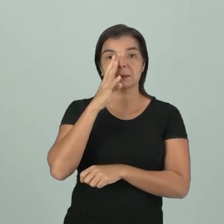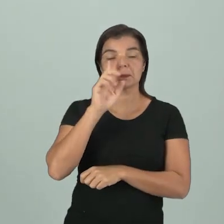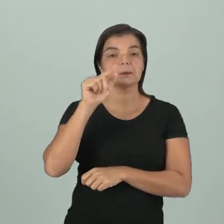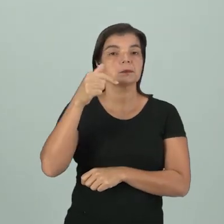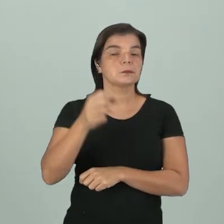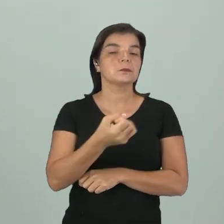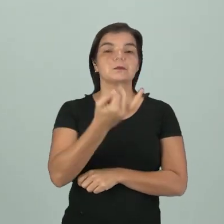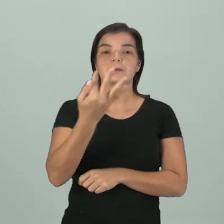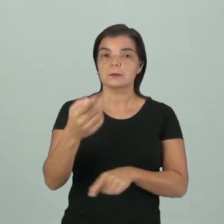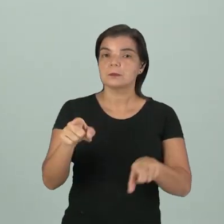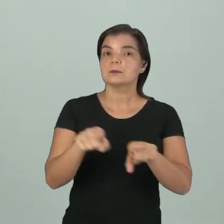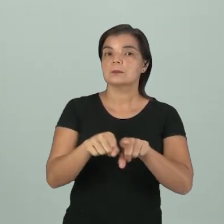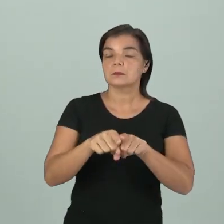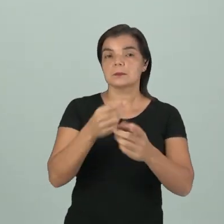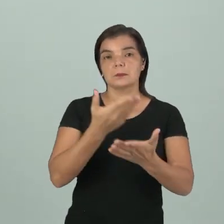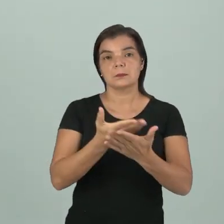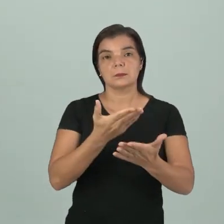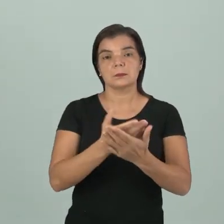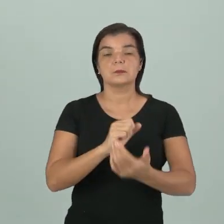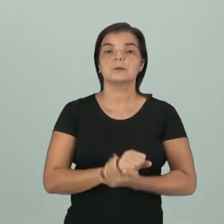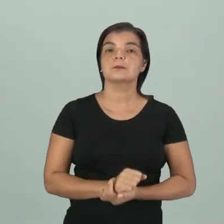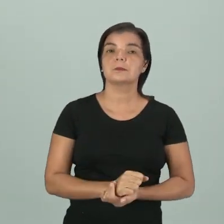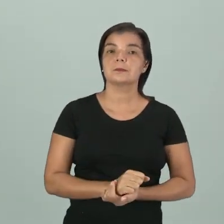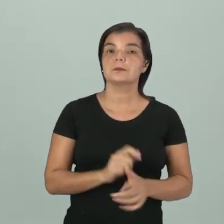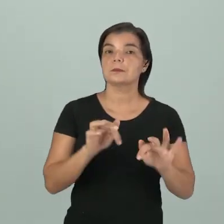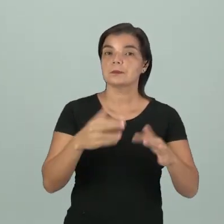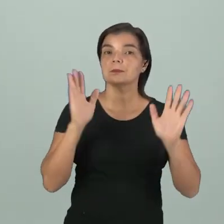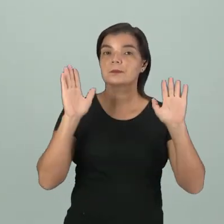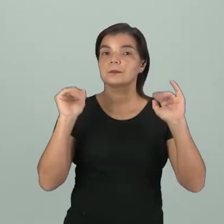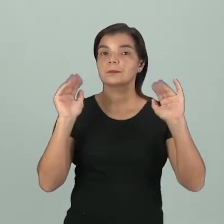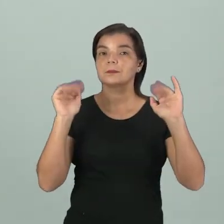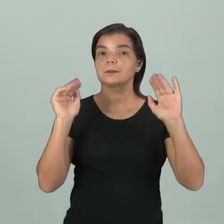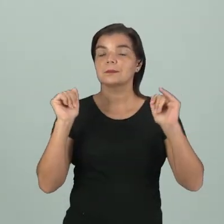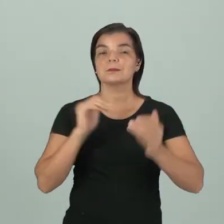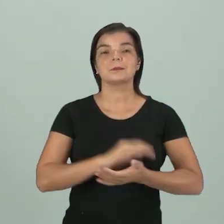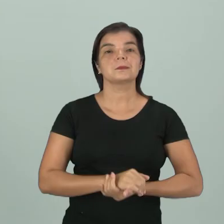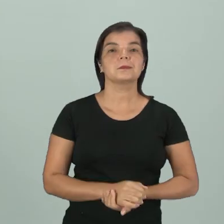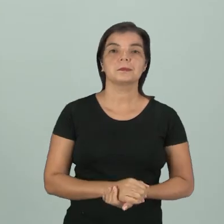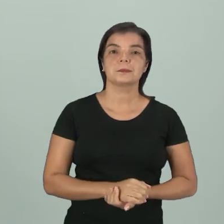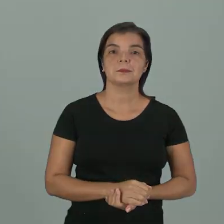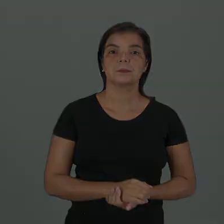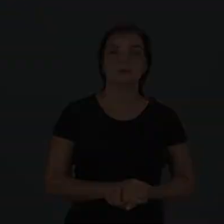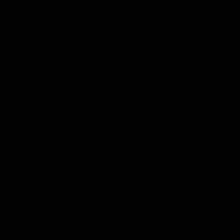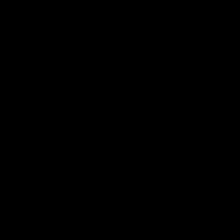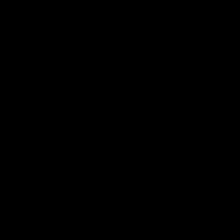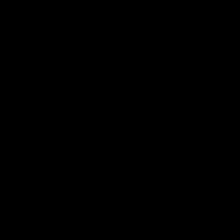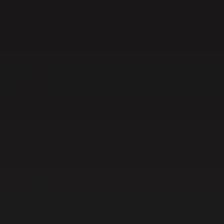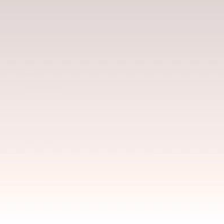essa e quantas outras aulas vocês quiserem. A gente vai ficando por aqui, tchau, tchau e até uma próxima.